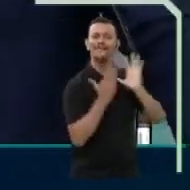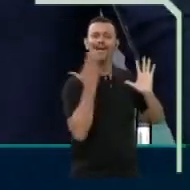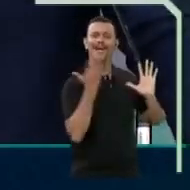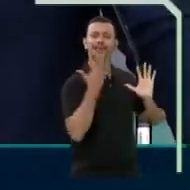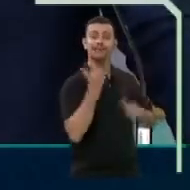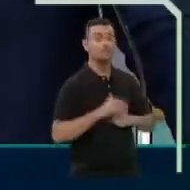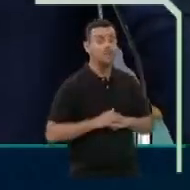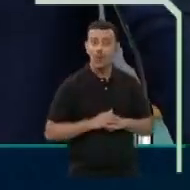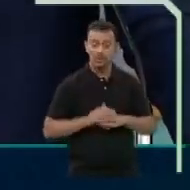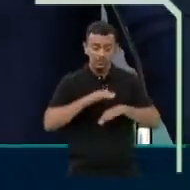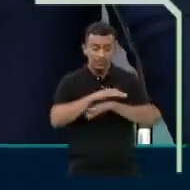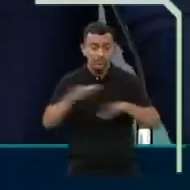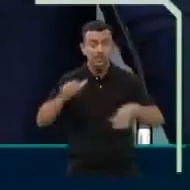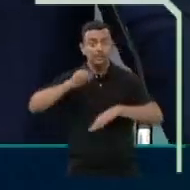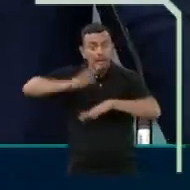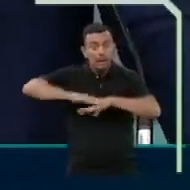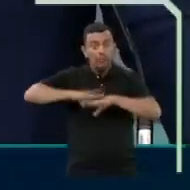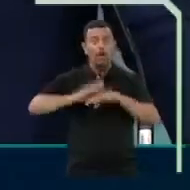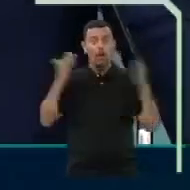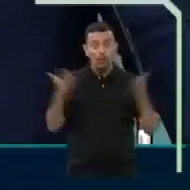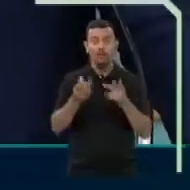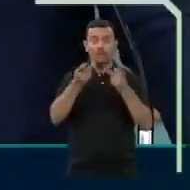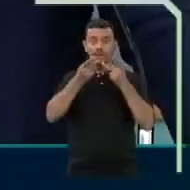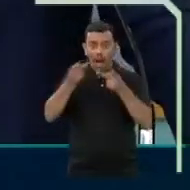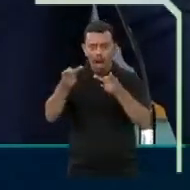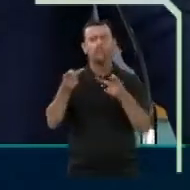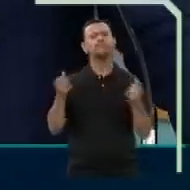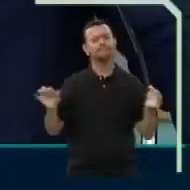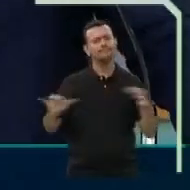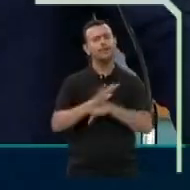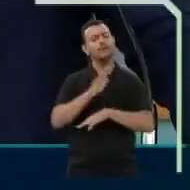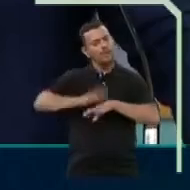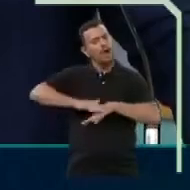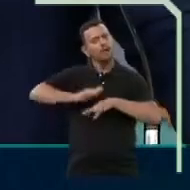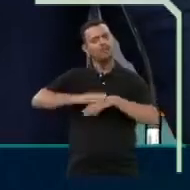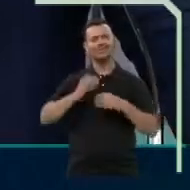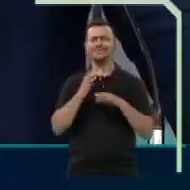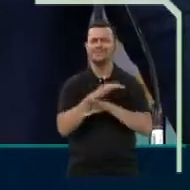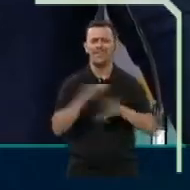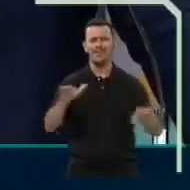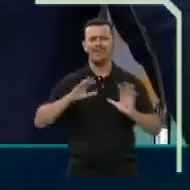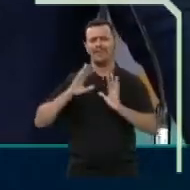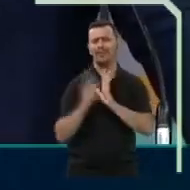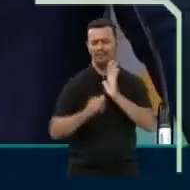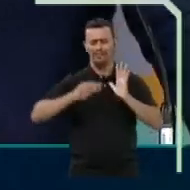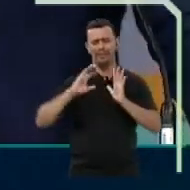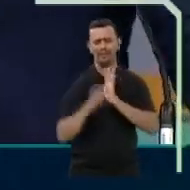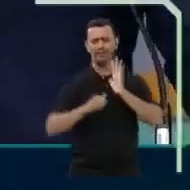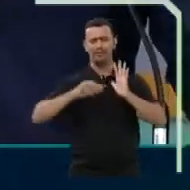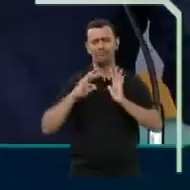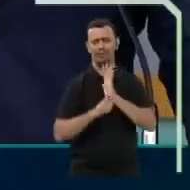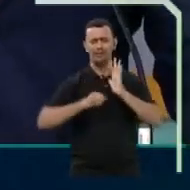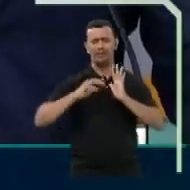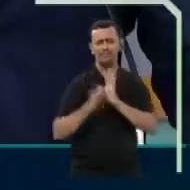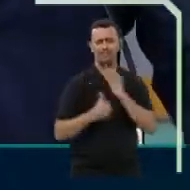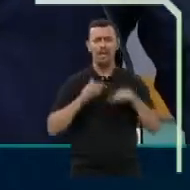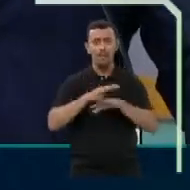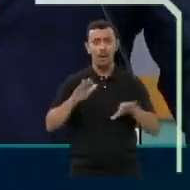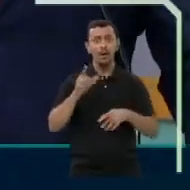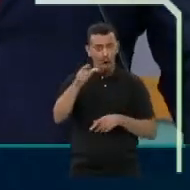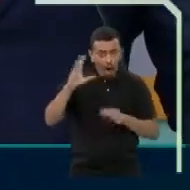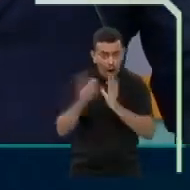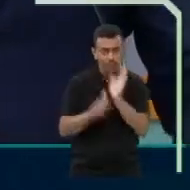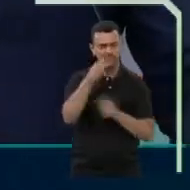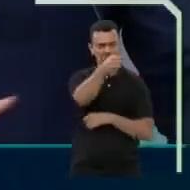faz. É preciso fazer muito mais do que fizeram, sem roubar, não deixando roubar e colocando na cadeia quem rouba.